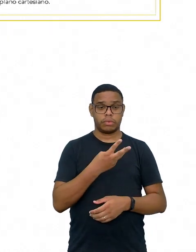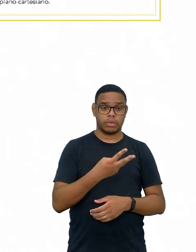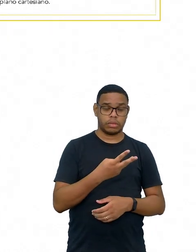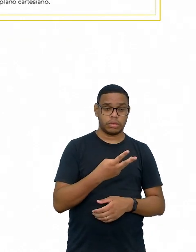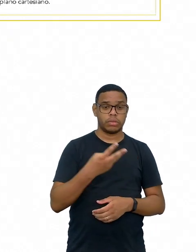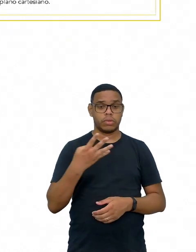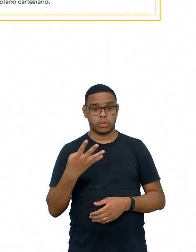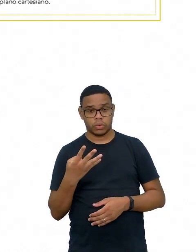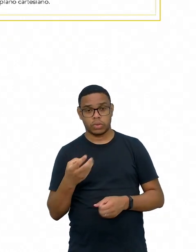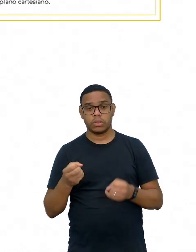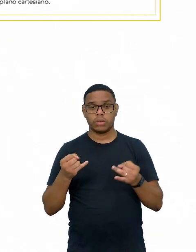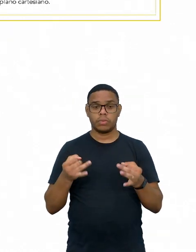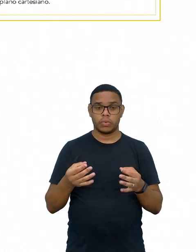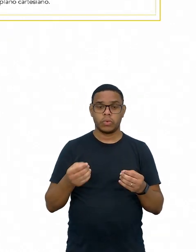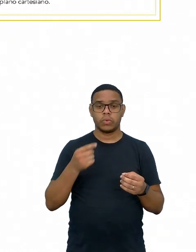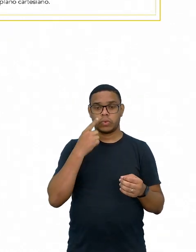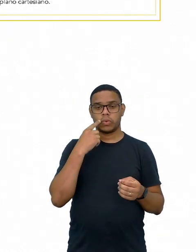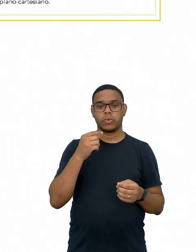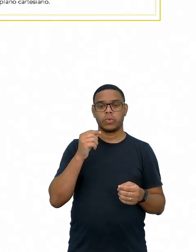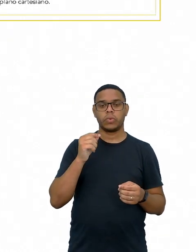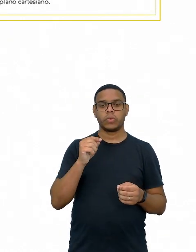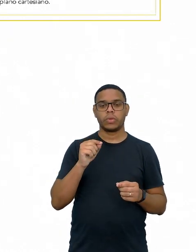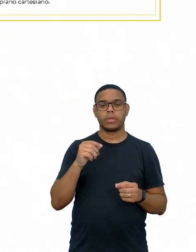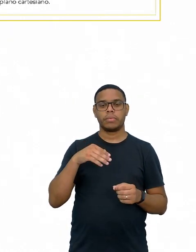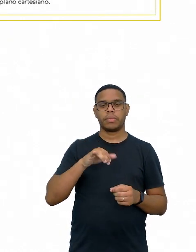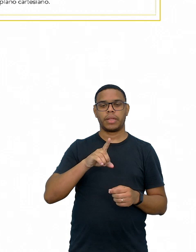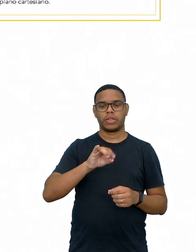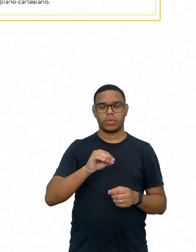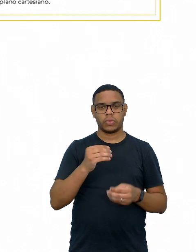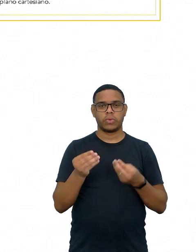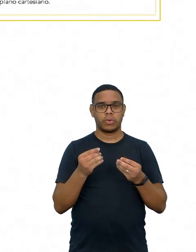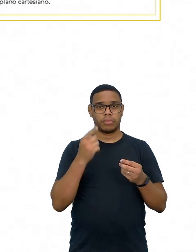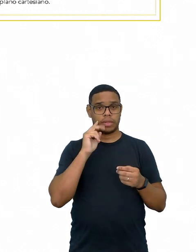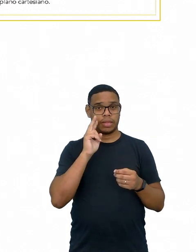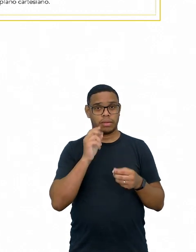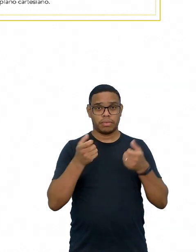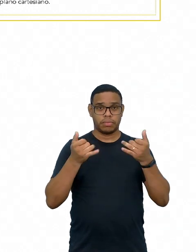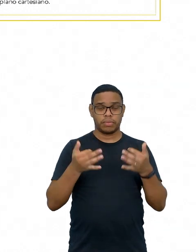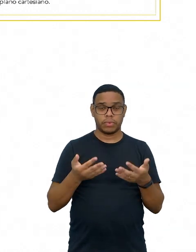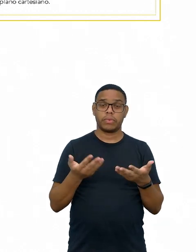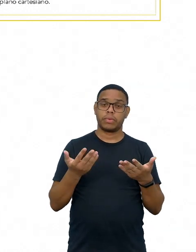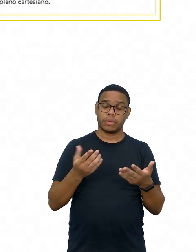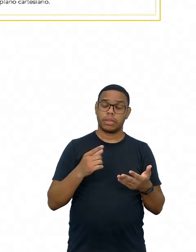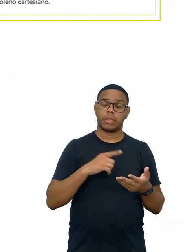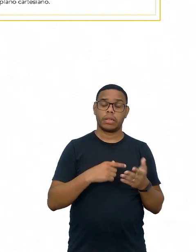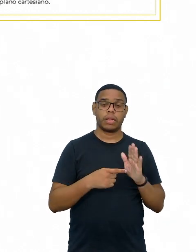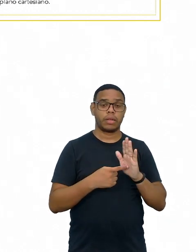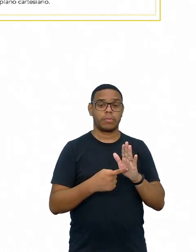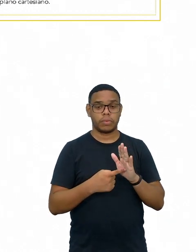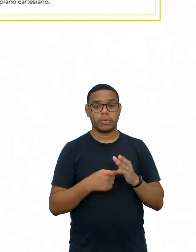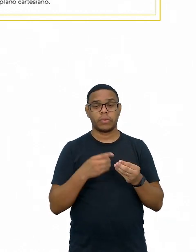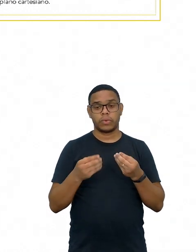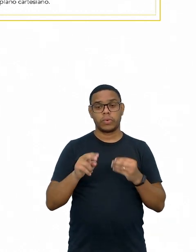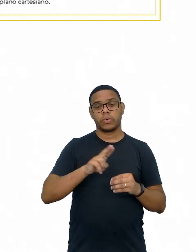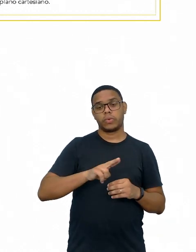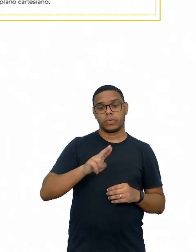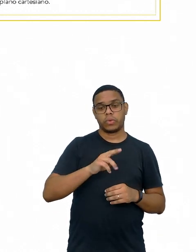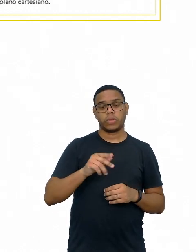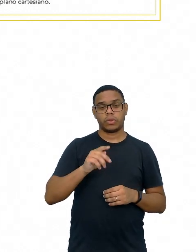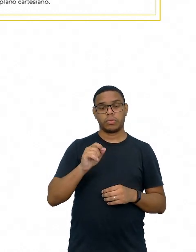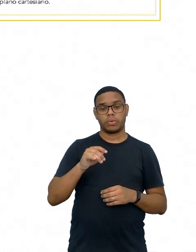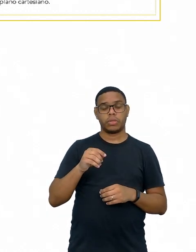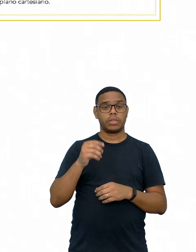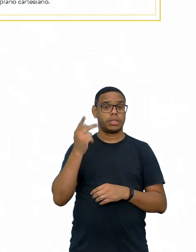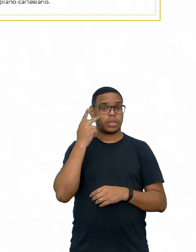fala de ponto médio. Lembra quando eu falei das frações? Pois é. Ela diz que tem as cidades de São Paulo, Rio